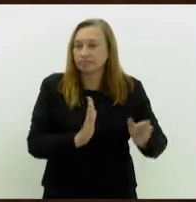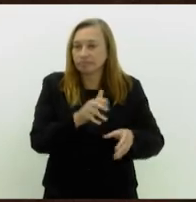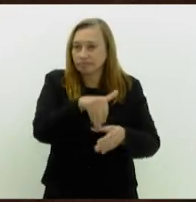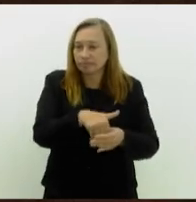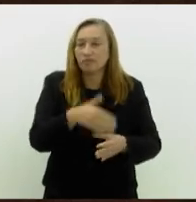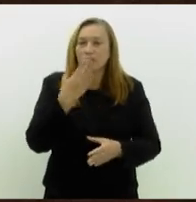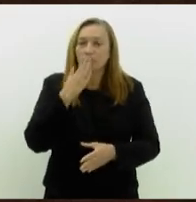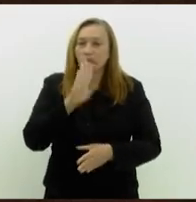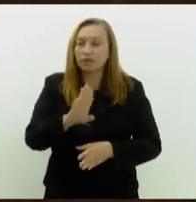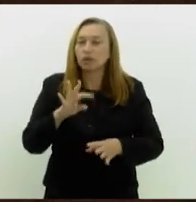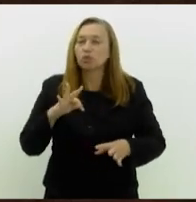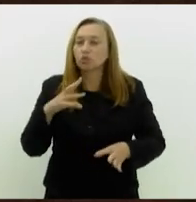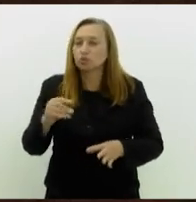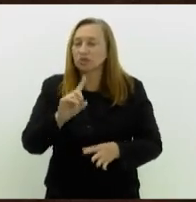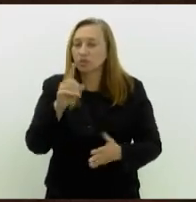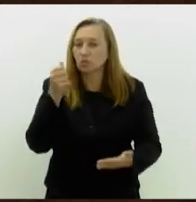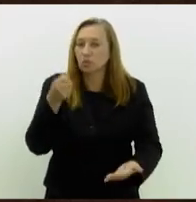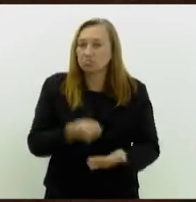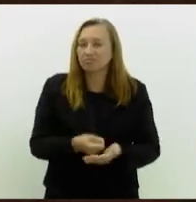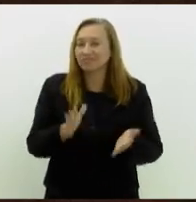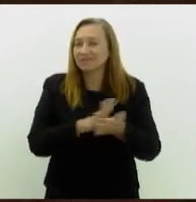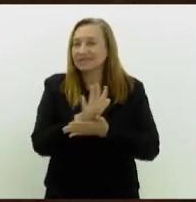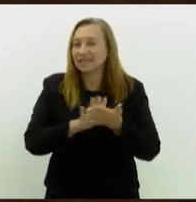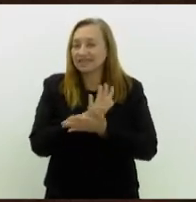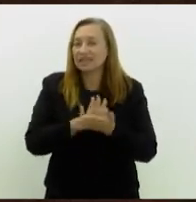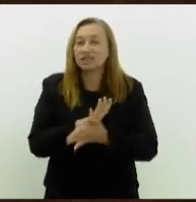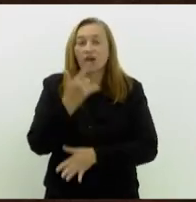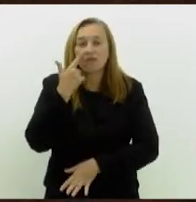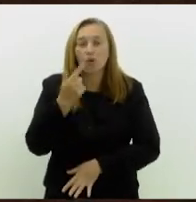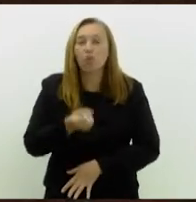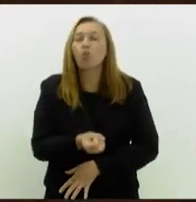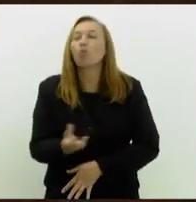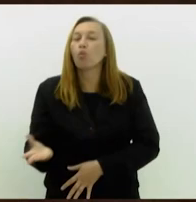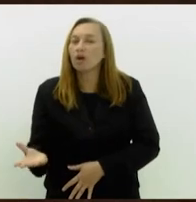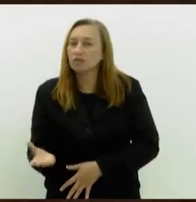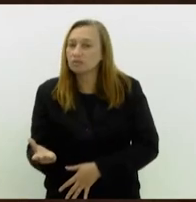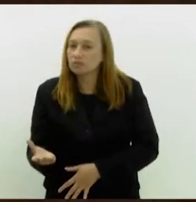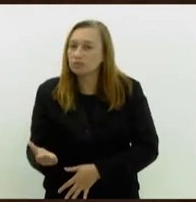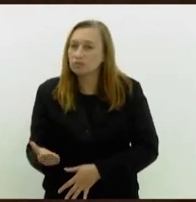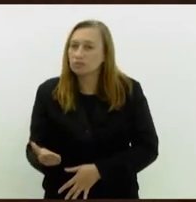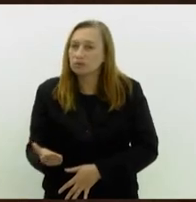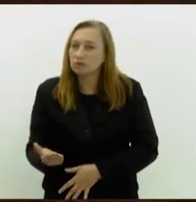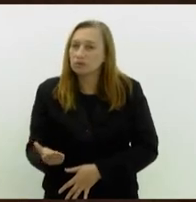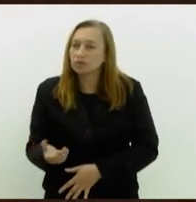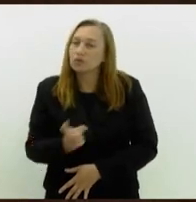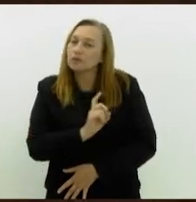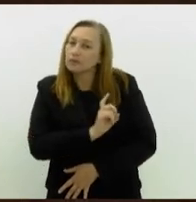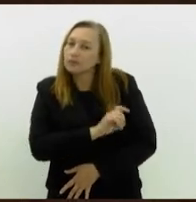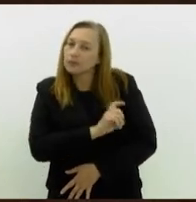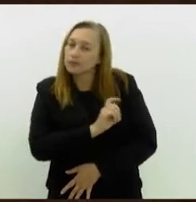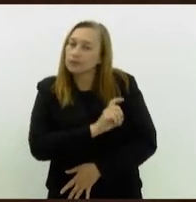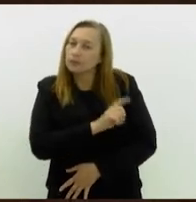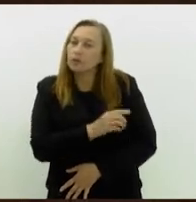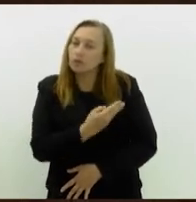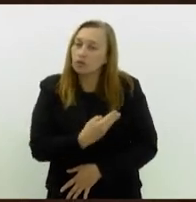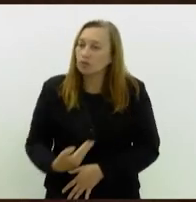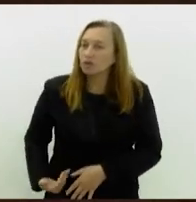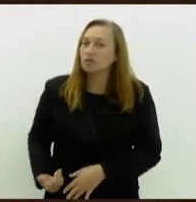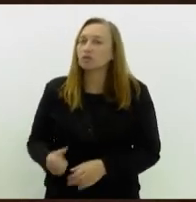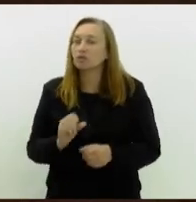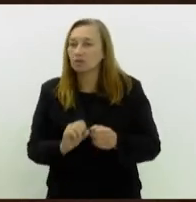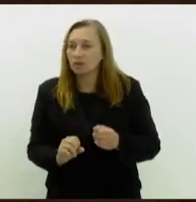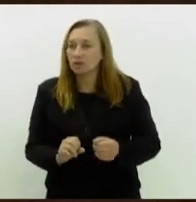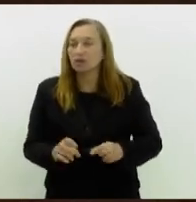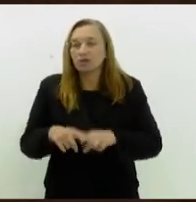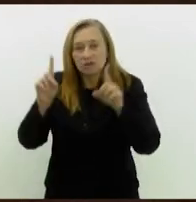prometeu tudo mas não cumpriu nada a gente vê o que é covardia o que o governador faz com